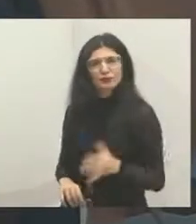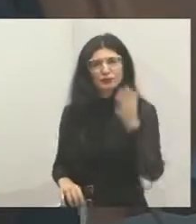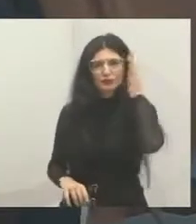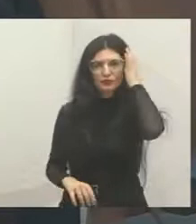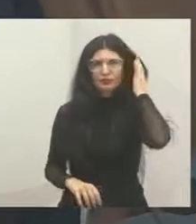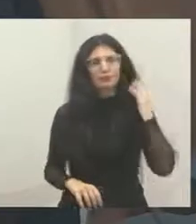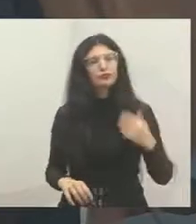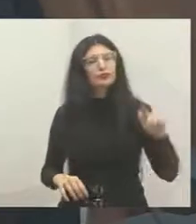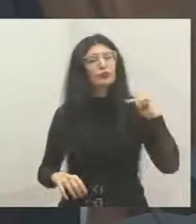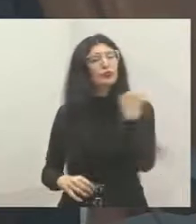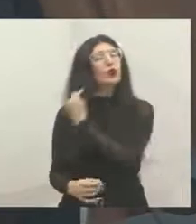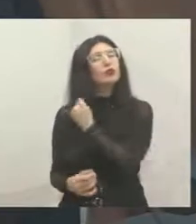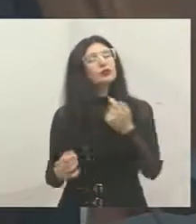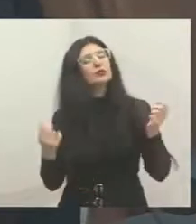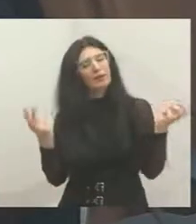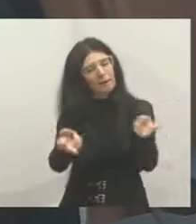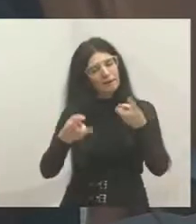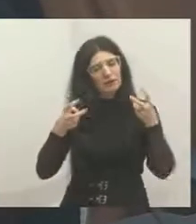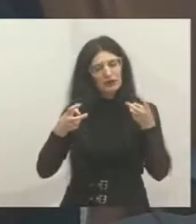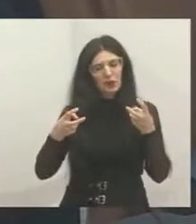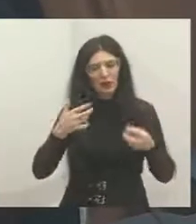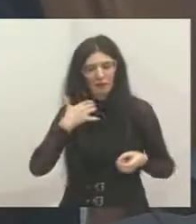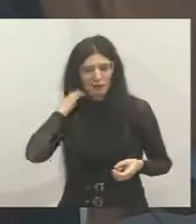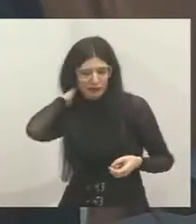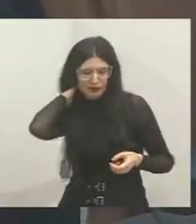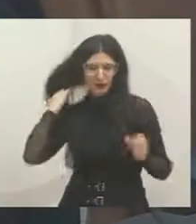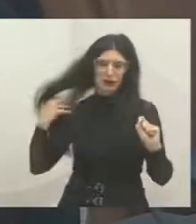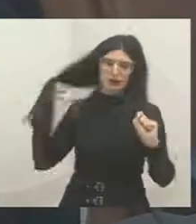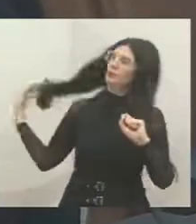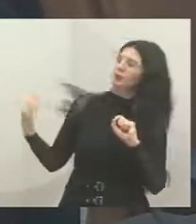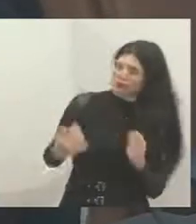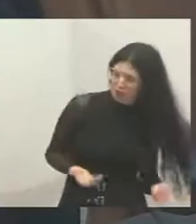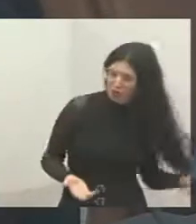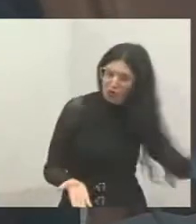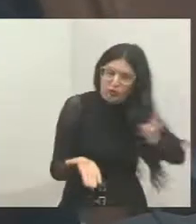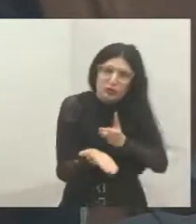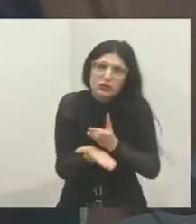A gente vê que a Receita...